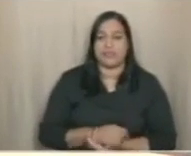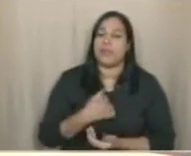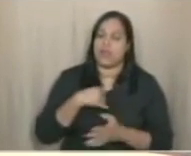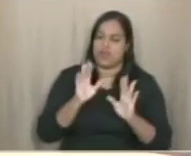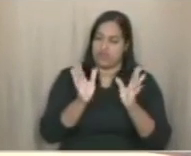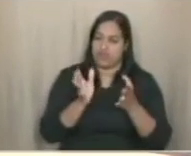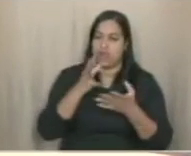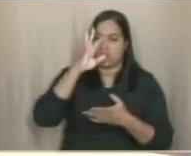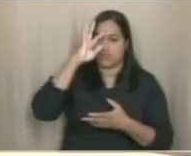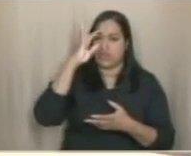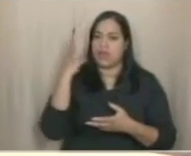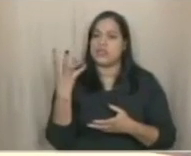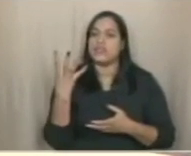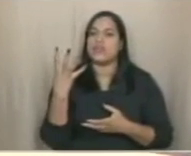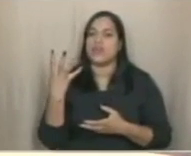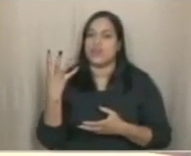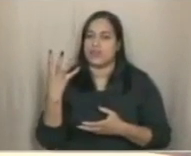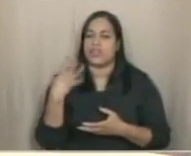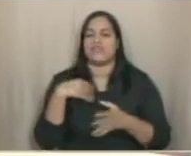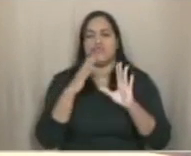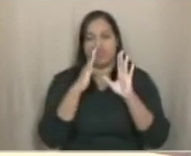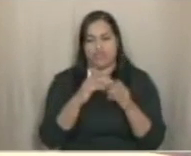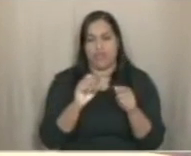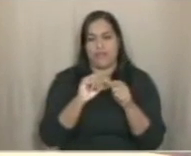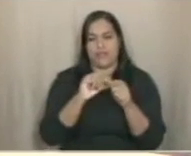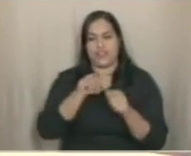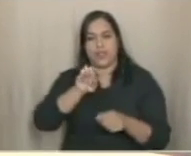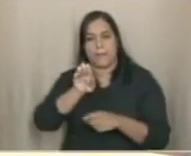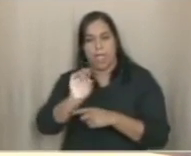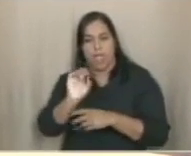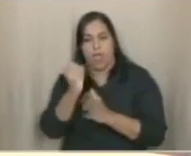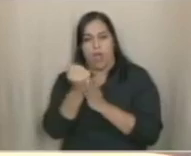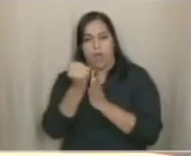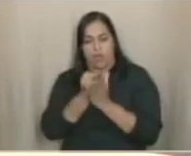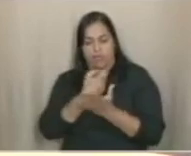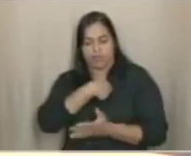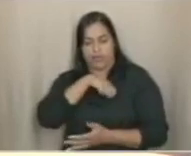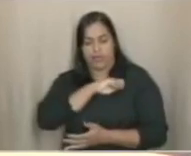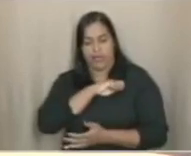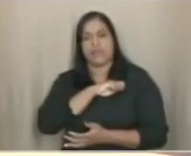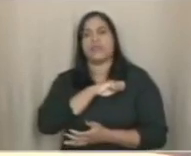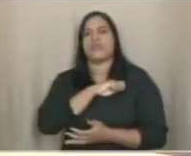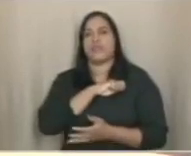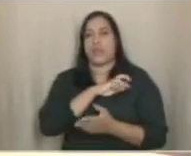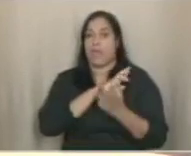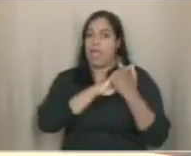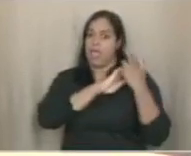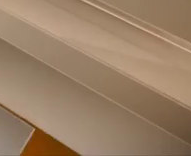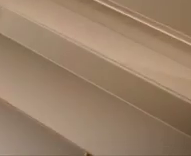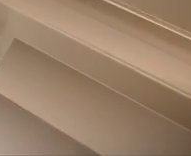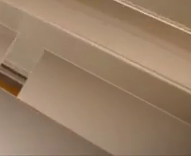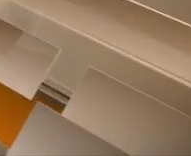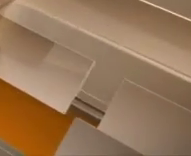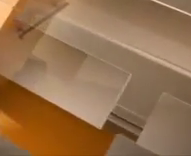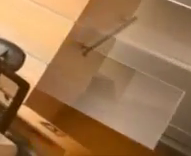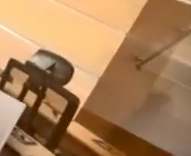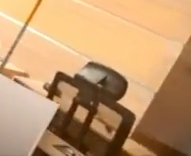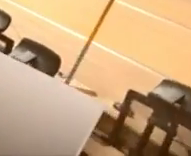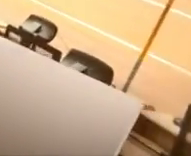providências. Registrei um boletim na delegacia e eles serão chamados, são responsabilizados criminalmente também.